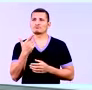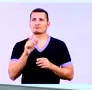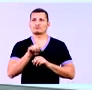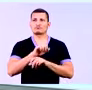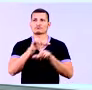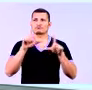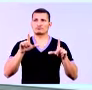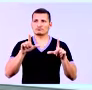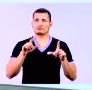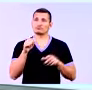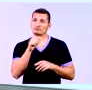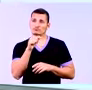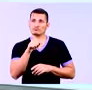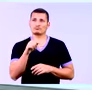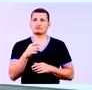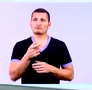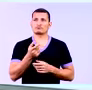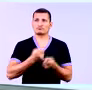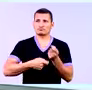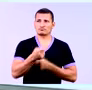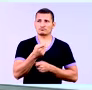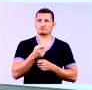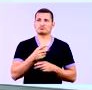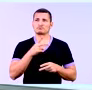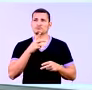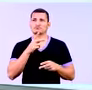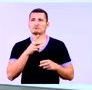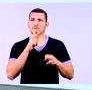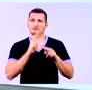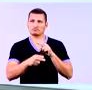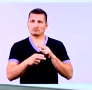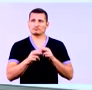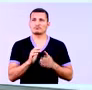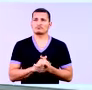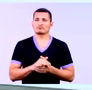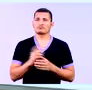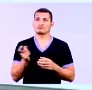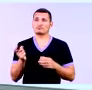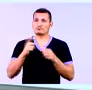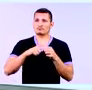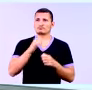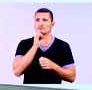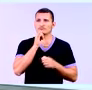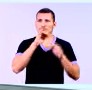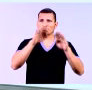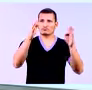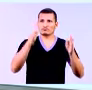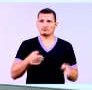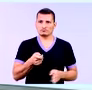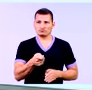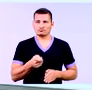nós dissemos que essa transação foi abortada. Tá? Voltando ao exemplo do caixa eletrônico, é quando,